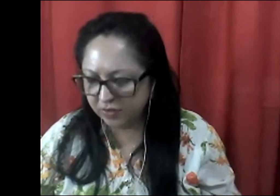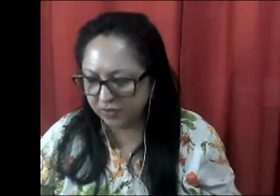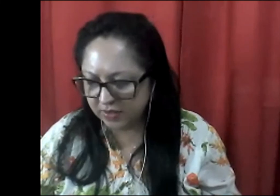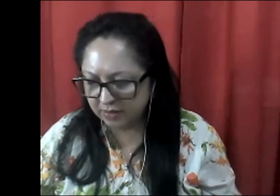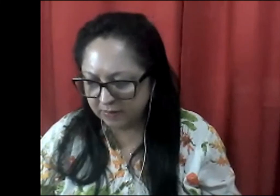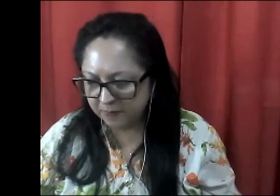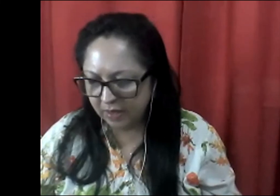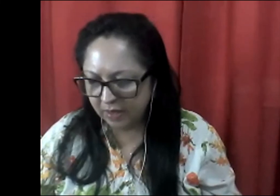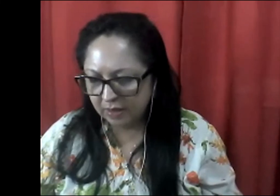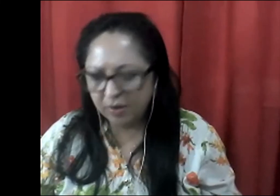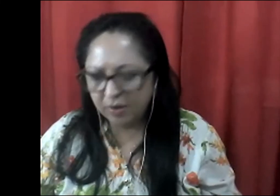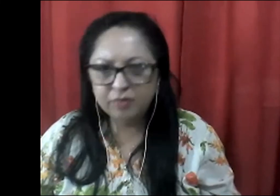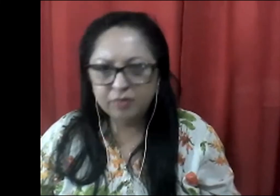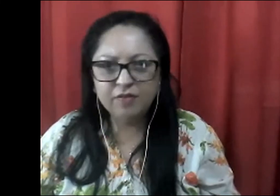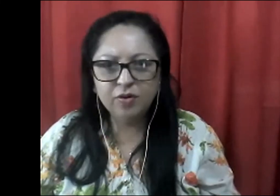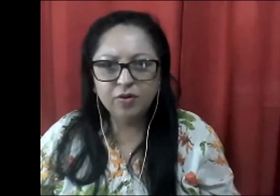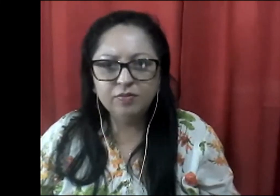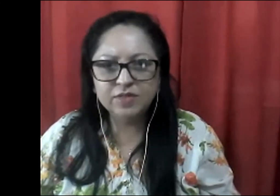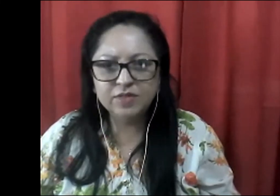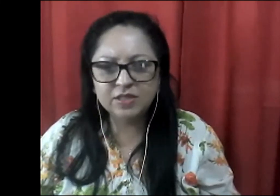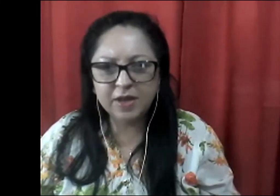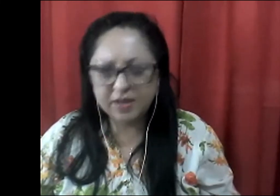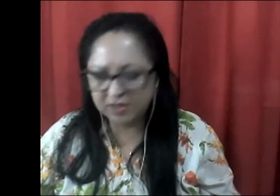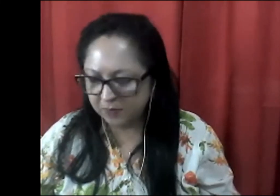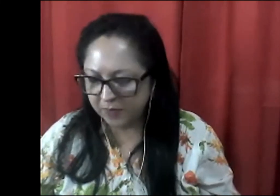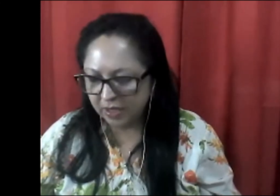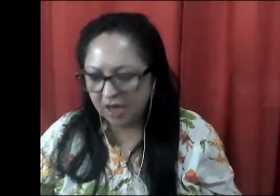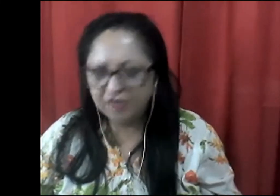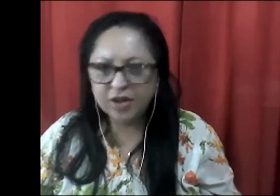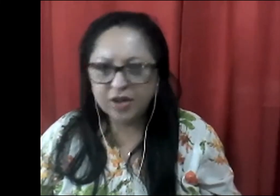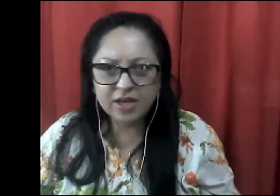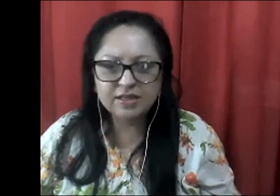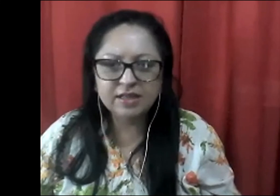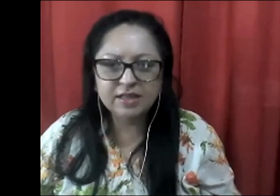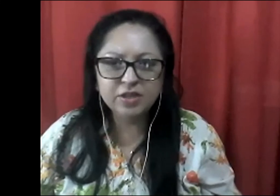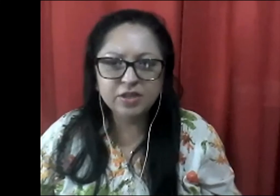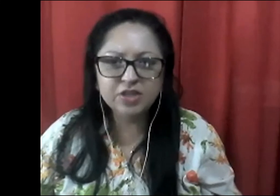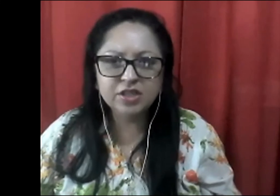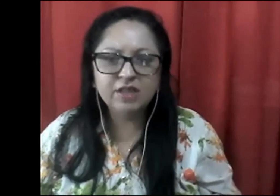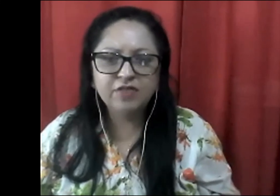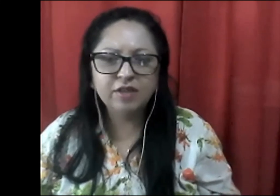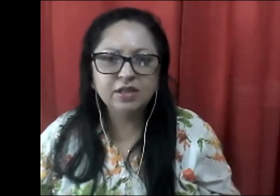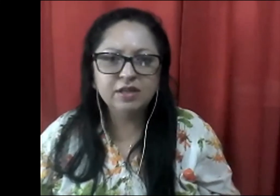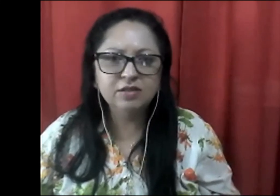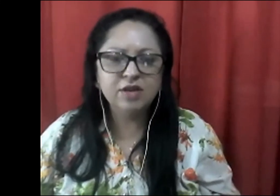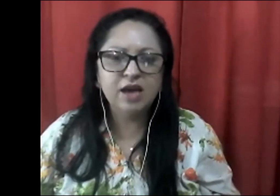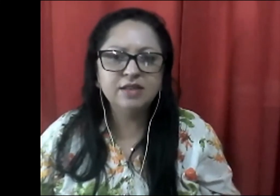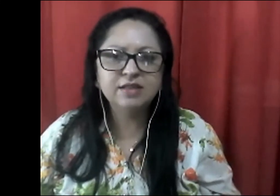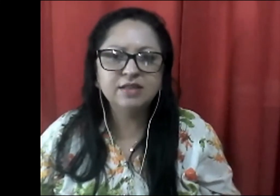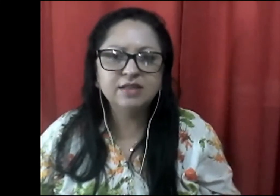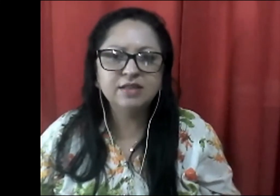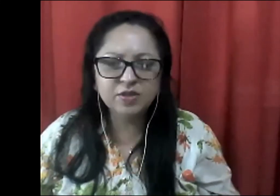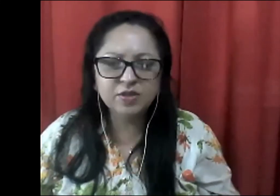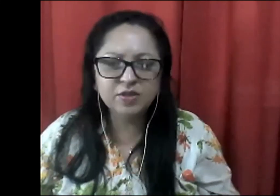de vocês. Mas, por favor, não se diferente. A frequência, né? Tem muita gente que está frequentando, aí